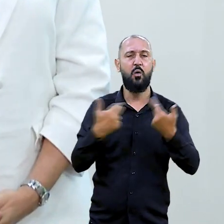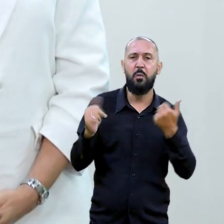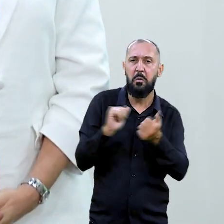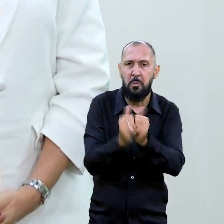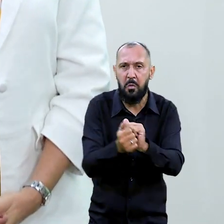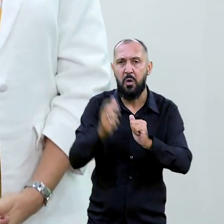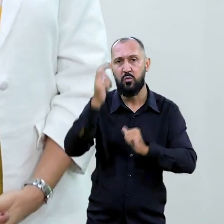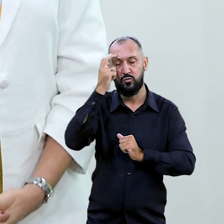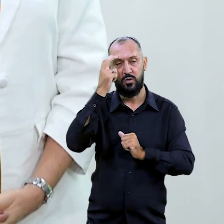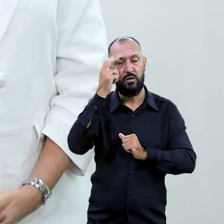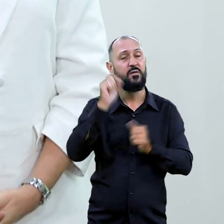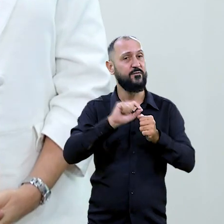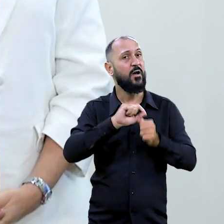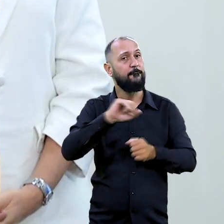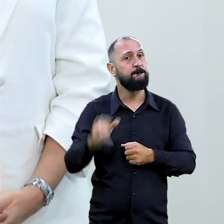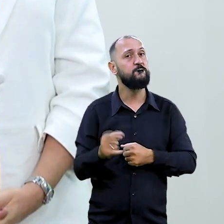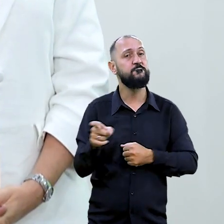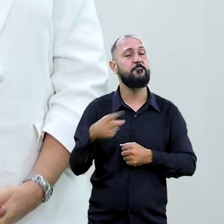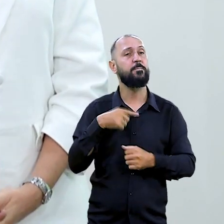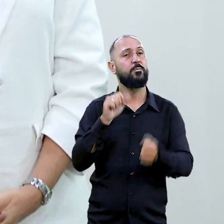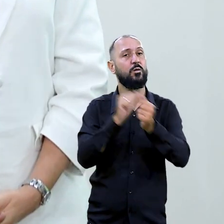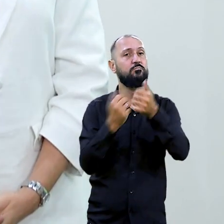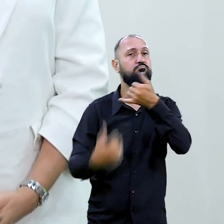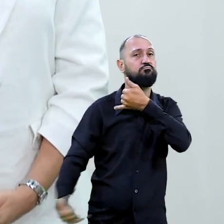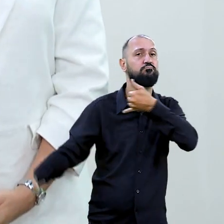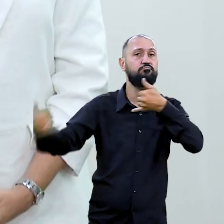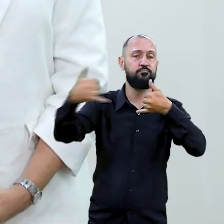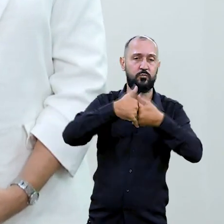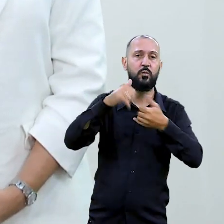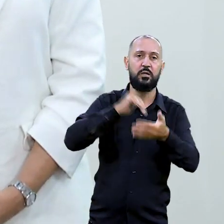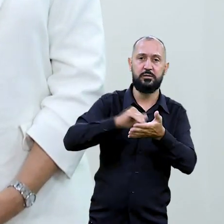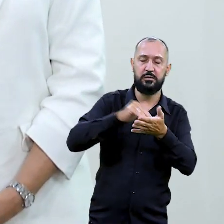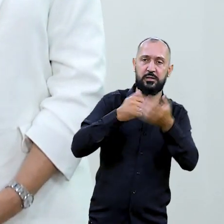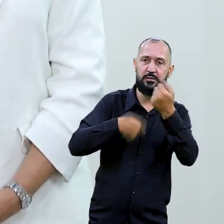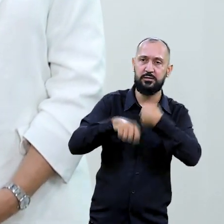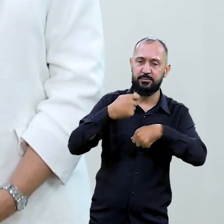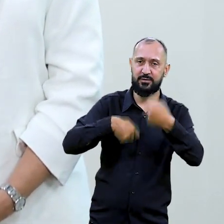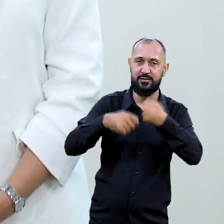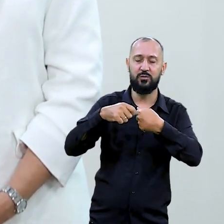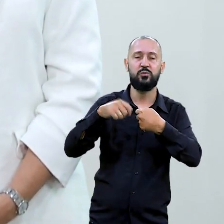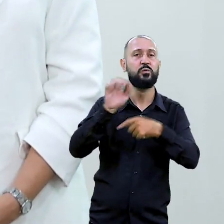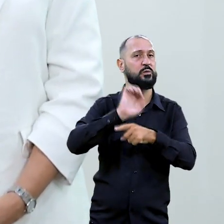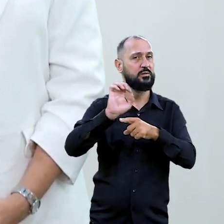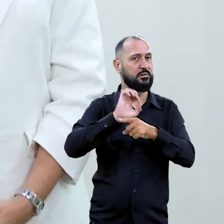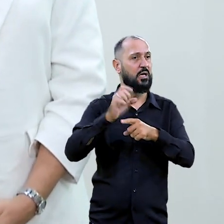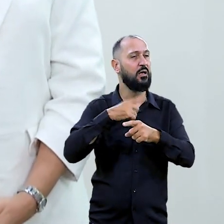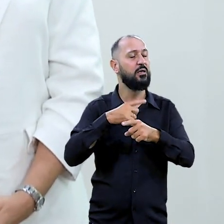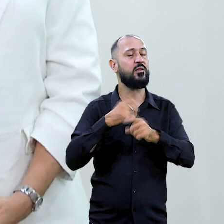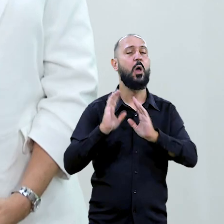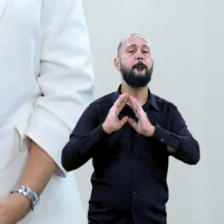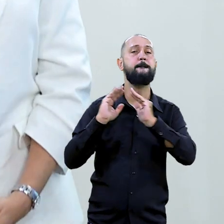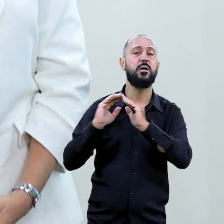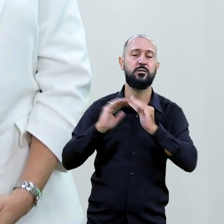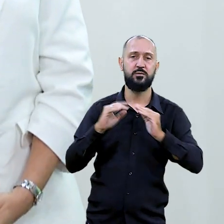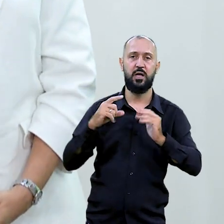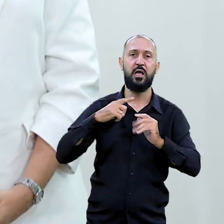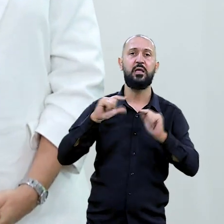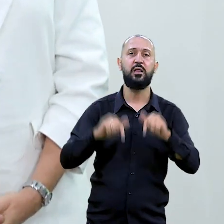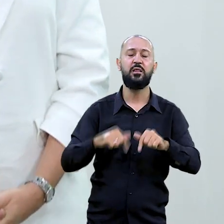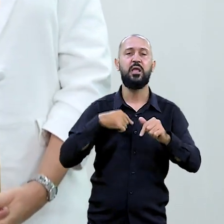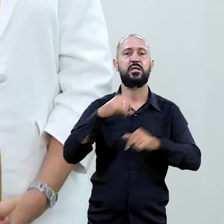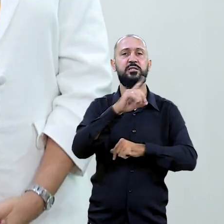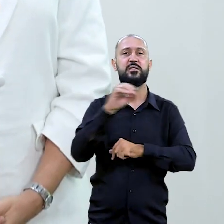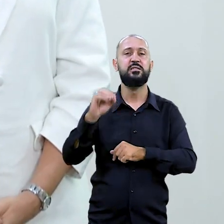atividade de futebol, um outro tipo de atividade física ou cultural. Essa entidade entra em contato com a Secretaria de Administração do